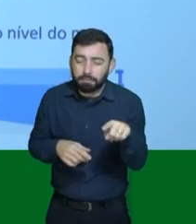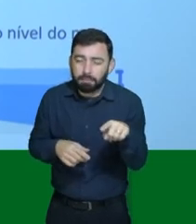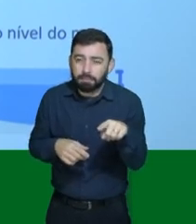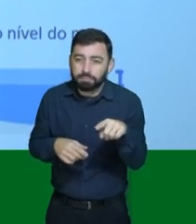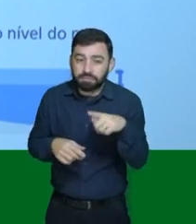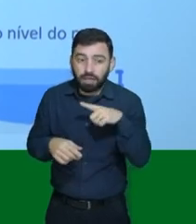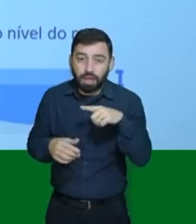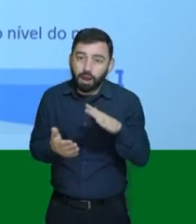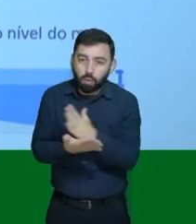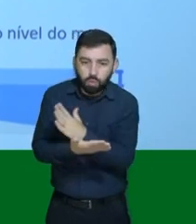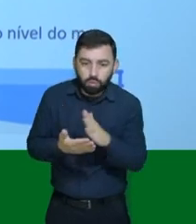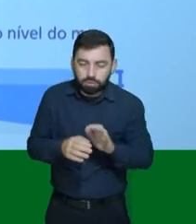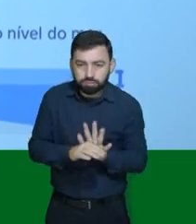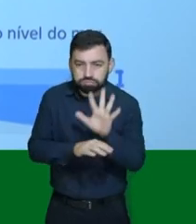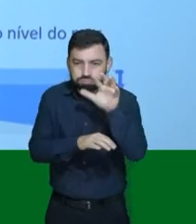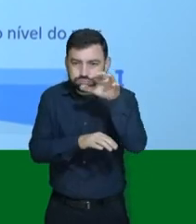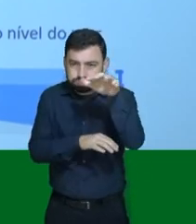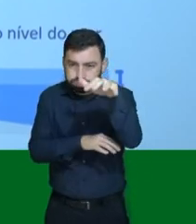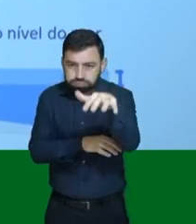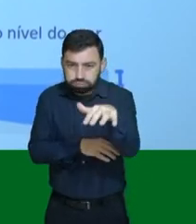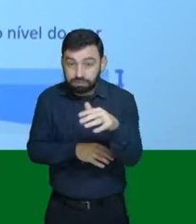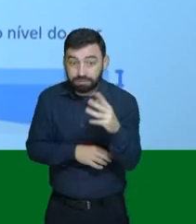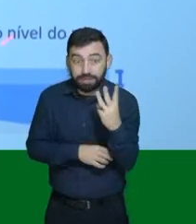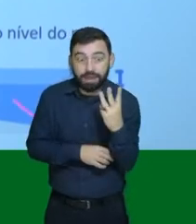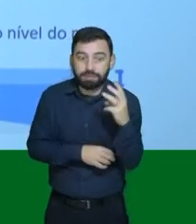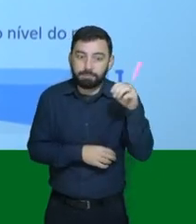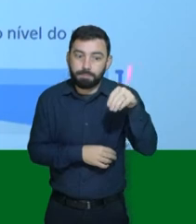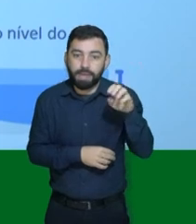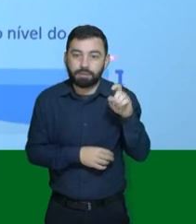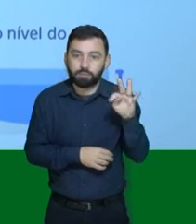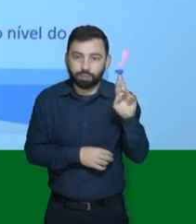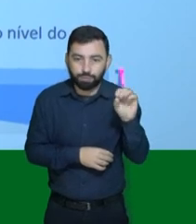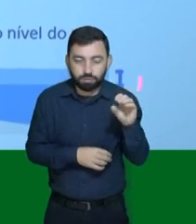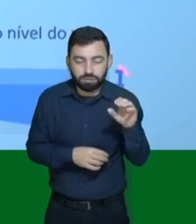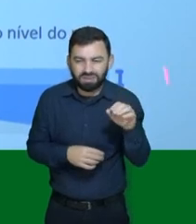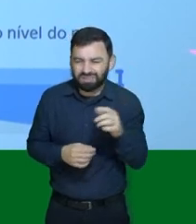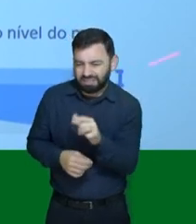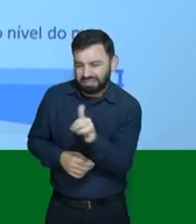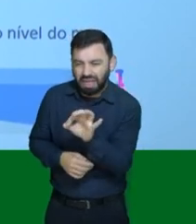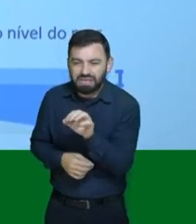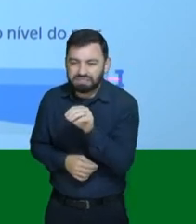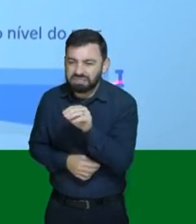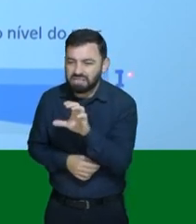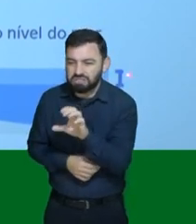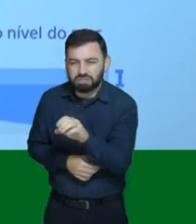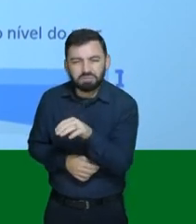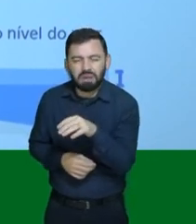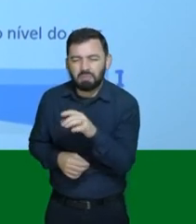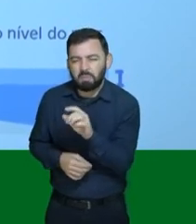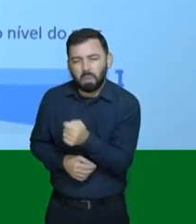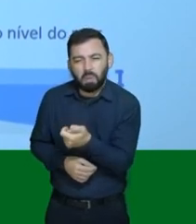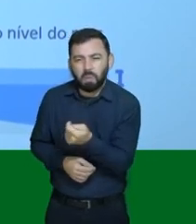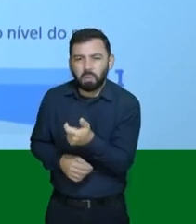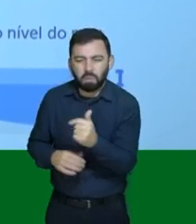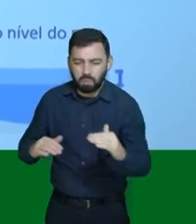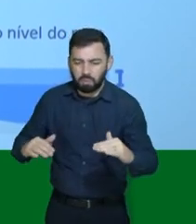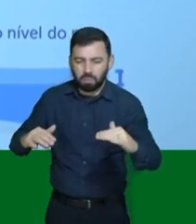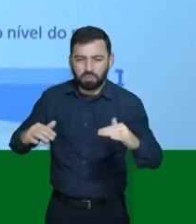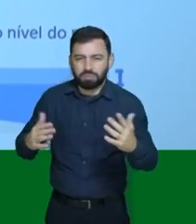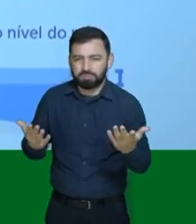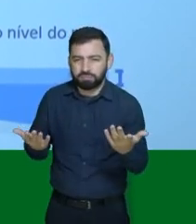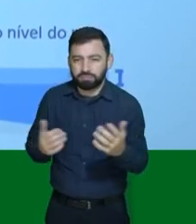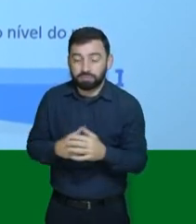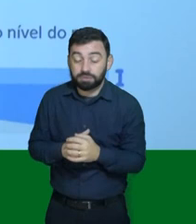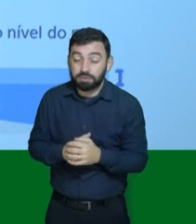3 metros, 10 centímetros não é nada. Então, assim, olha, gente, só para vocês terem uma ideia, 10 centímetros de aumento do nível do mar,